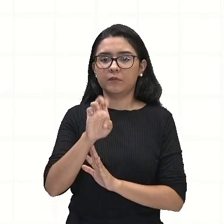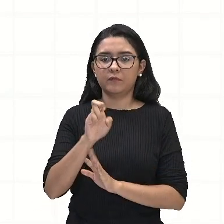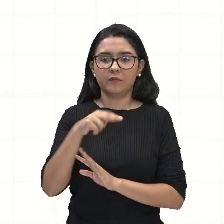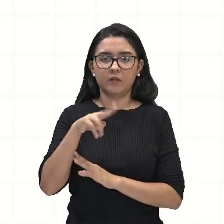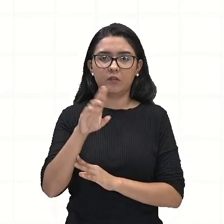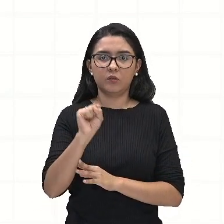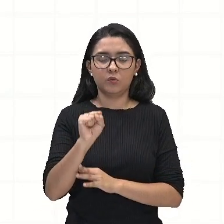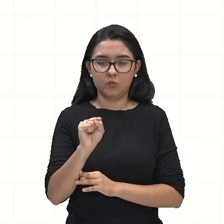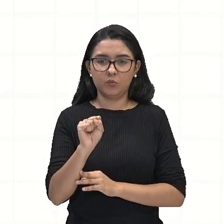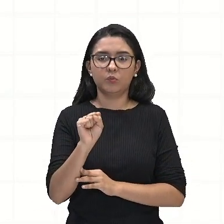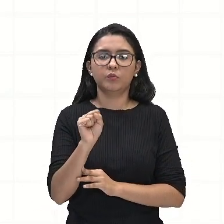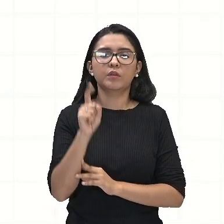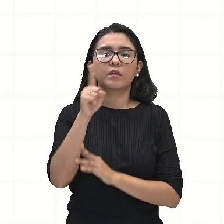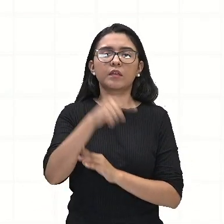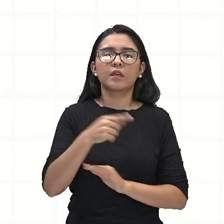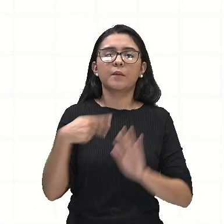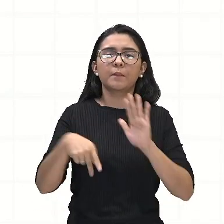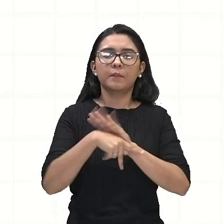de Sandro